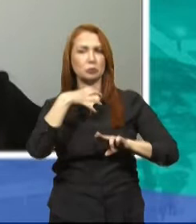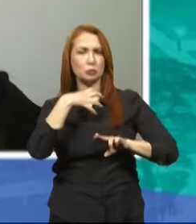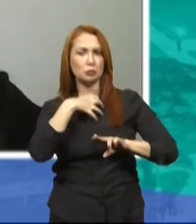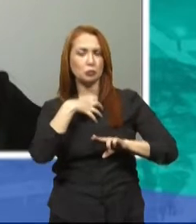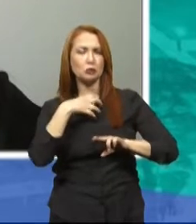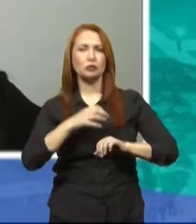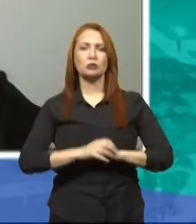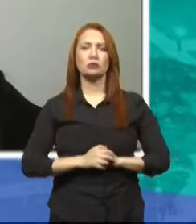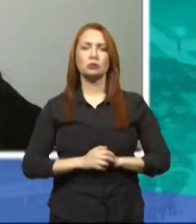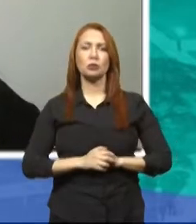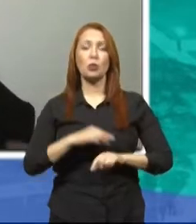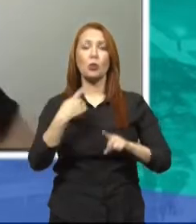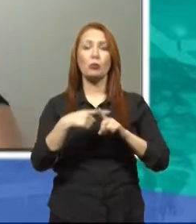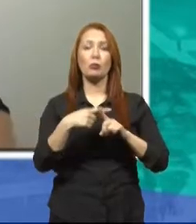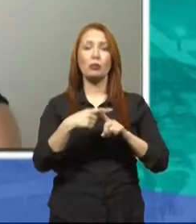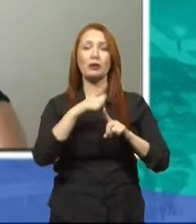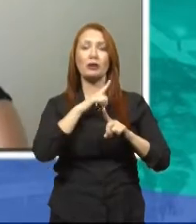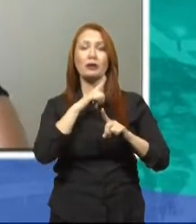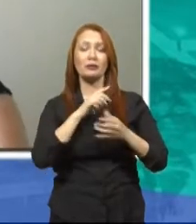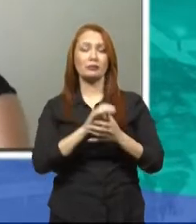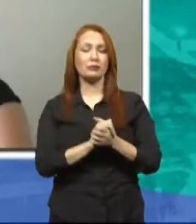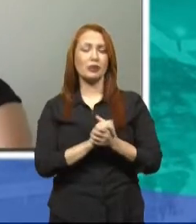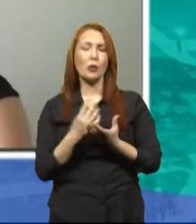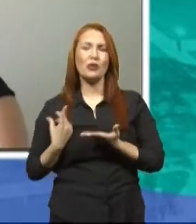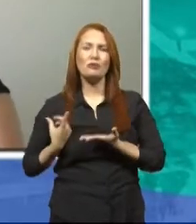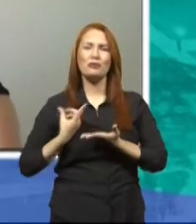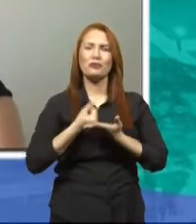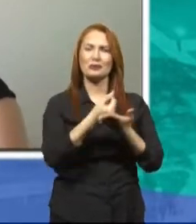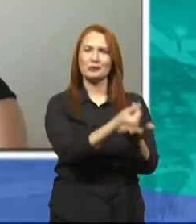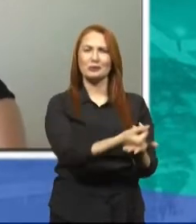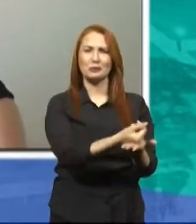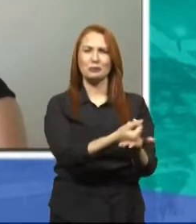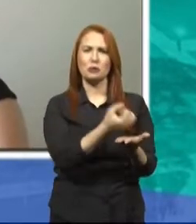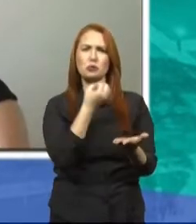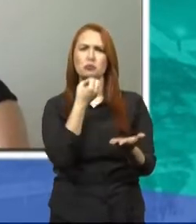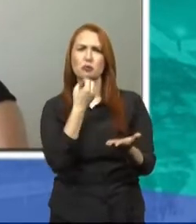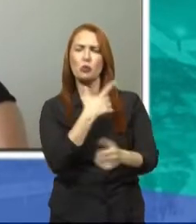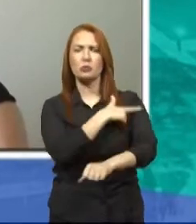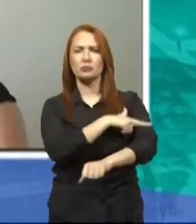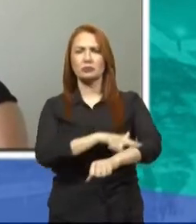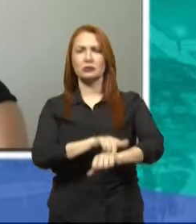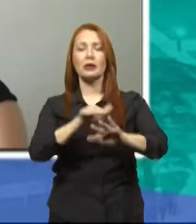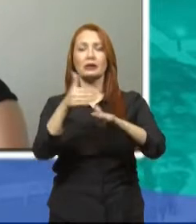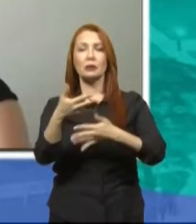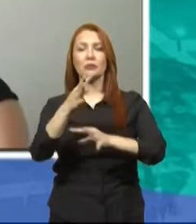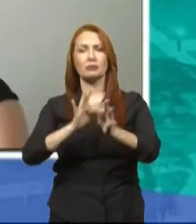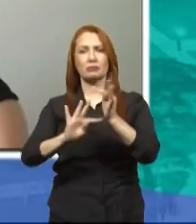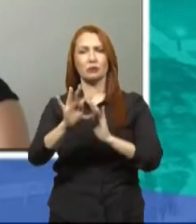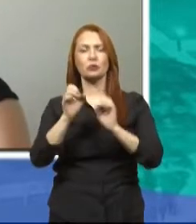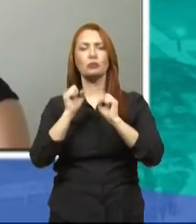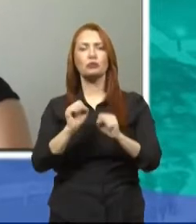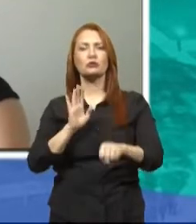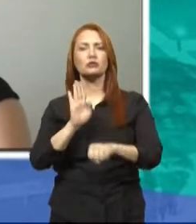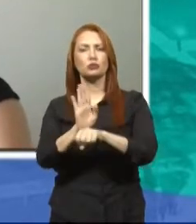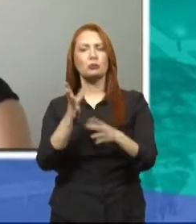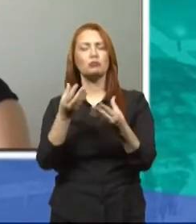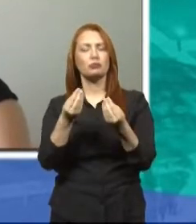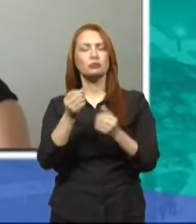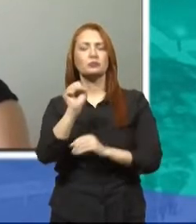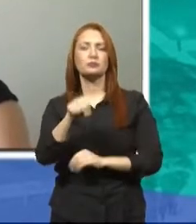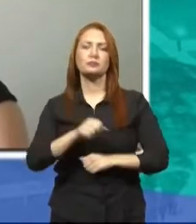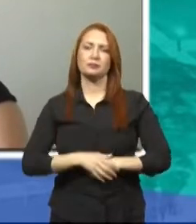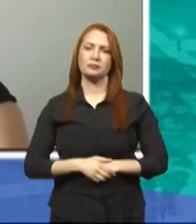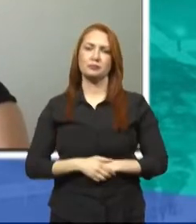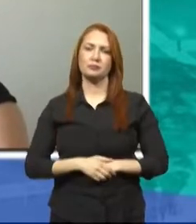conta de um investimento maciço em educação, e sem sombra de dúvida a tecnologia pode nos ajudar muito nisso.